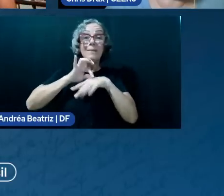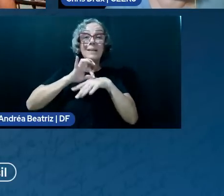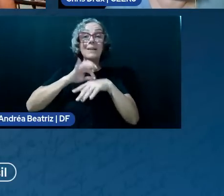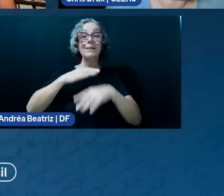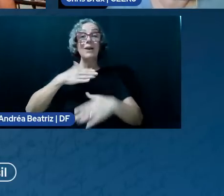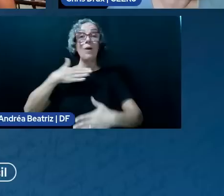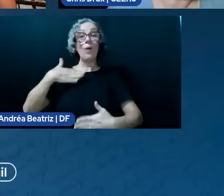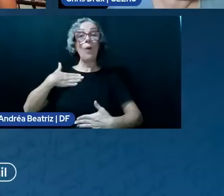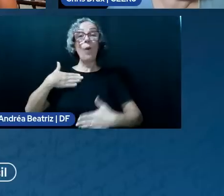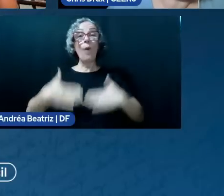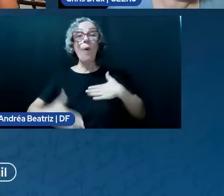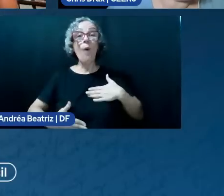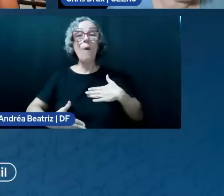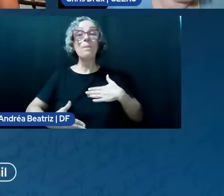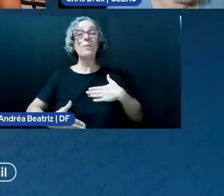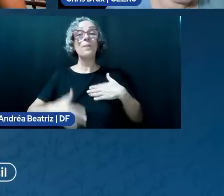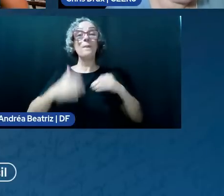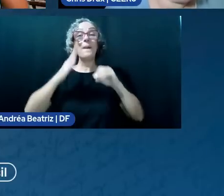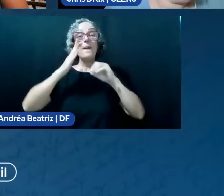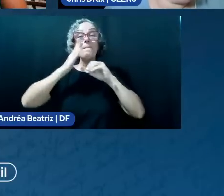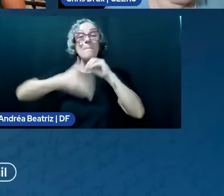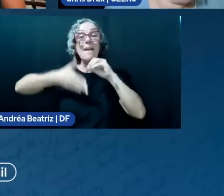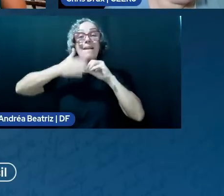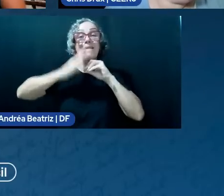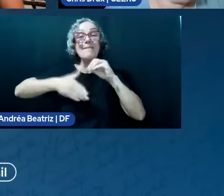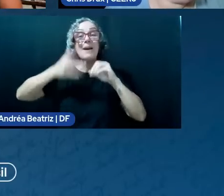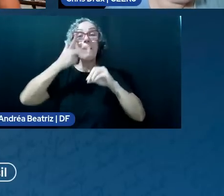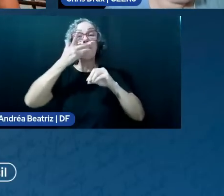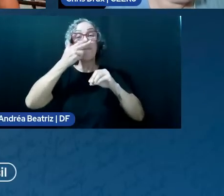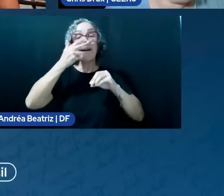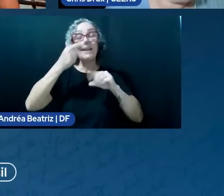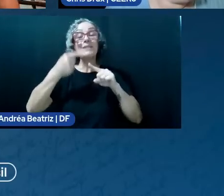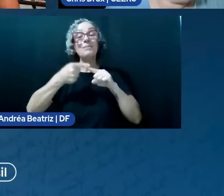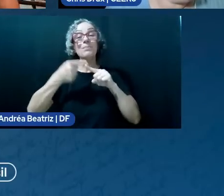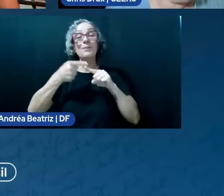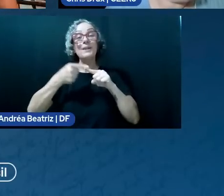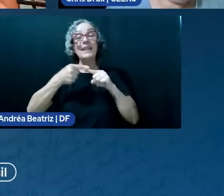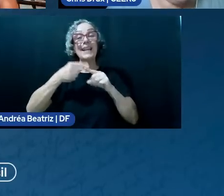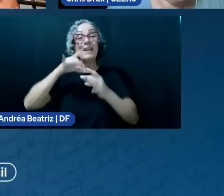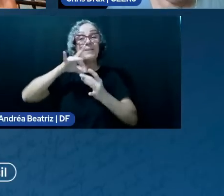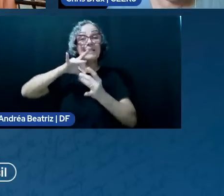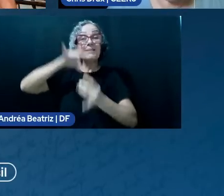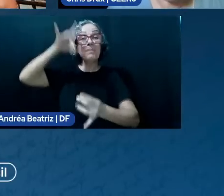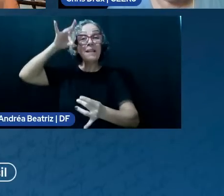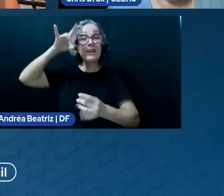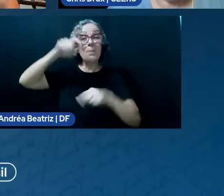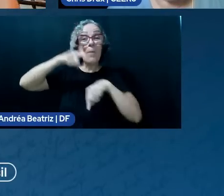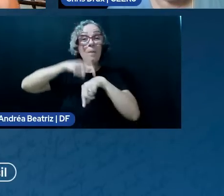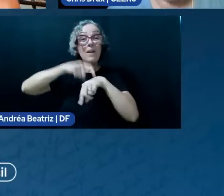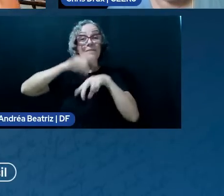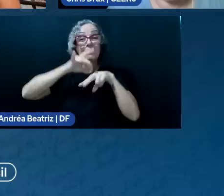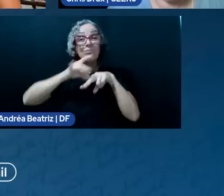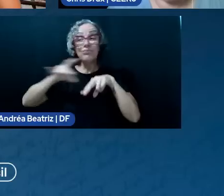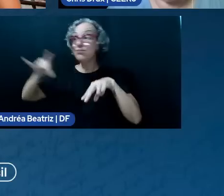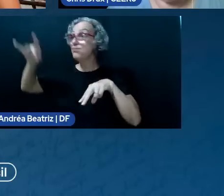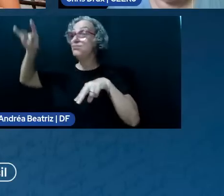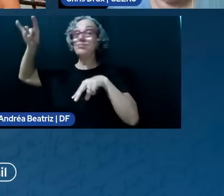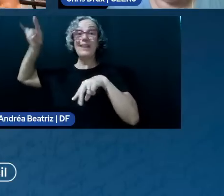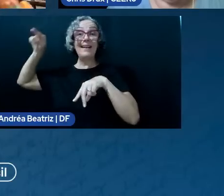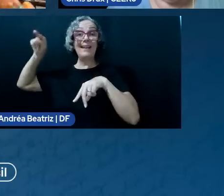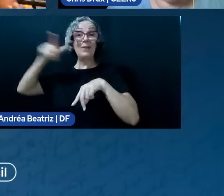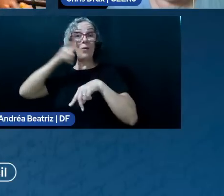ela funciona como um abafador das faculdades dos espíritos. Então, essas pessoas que